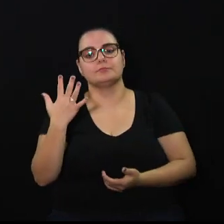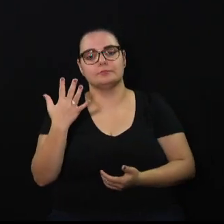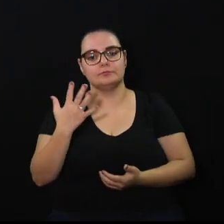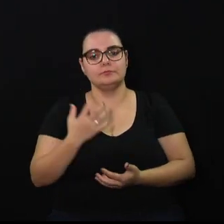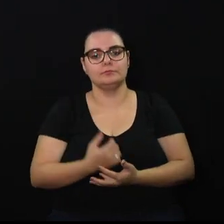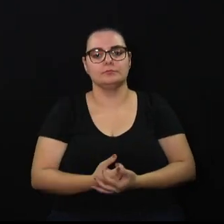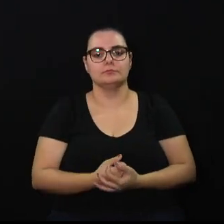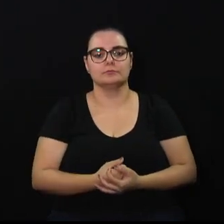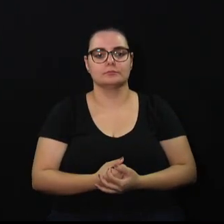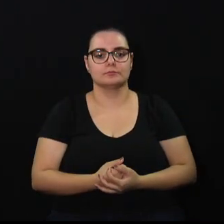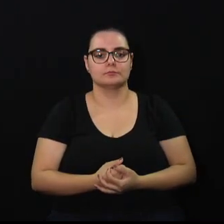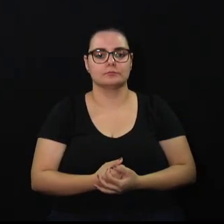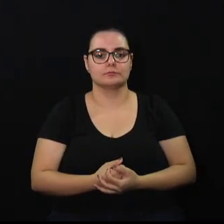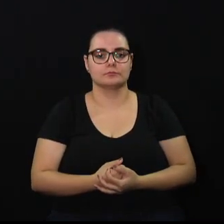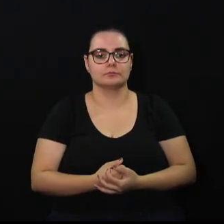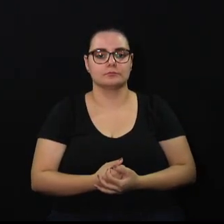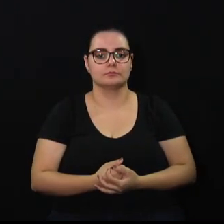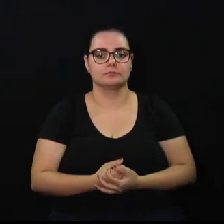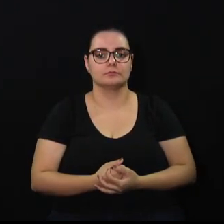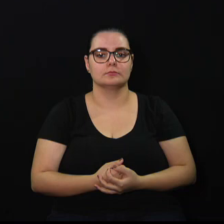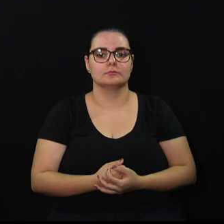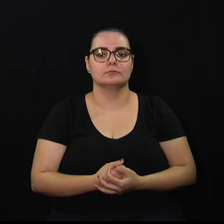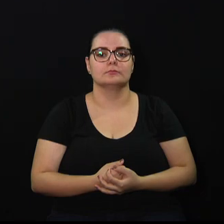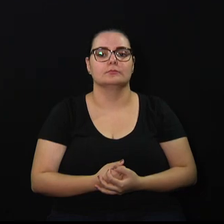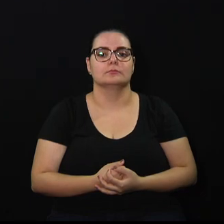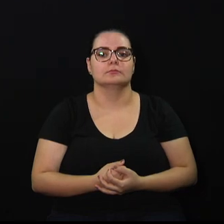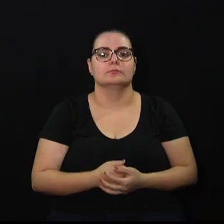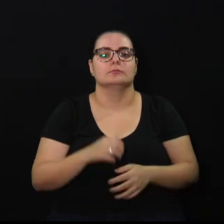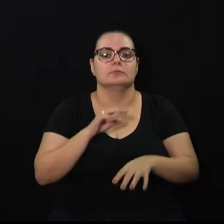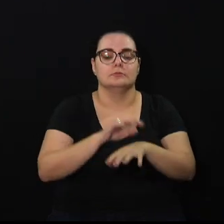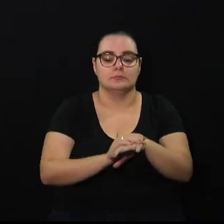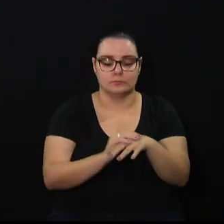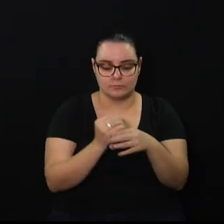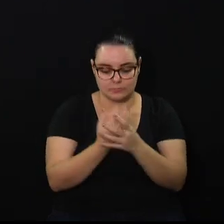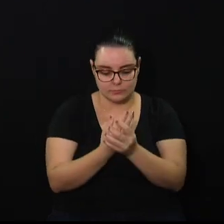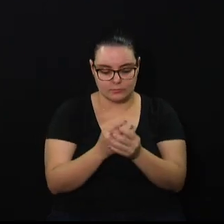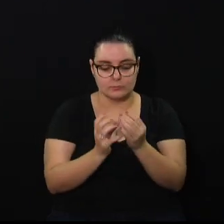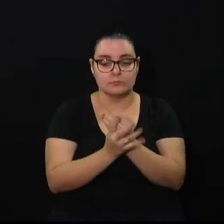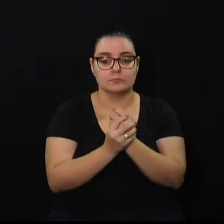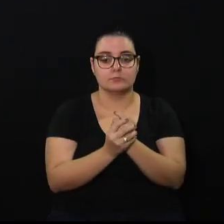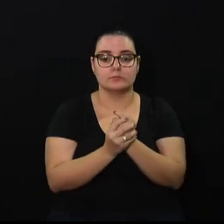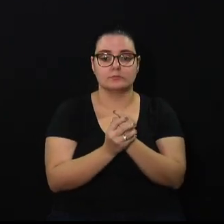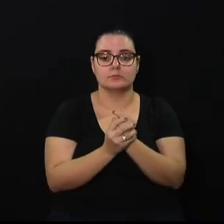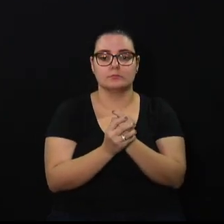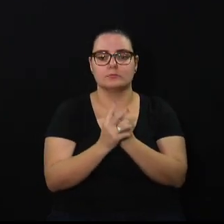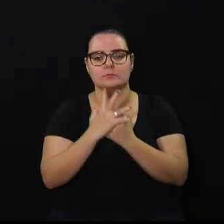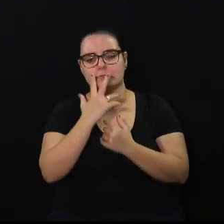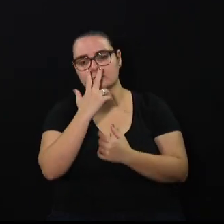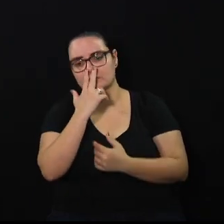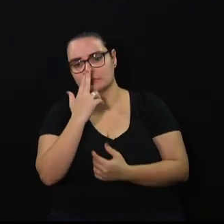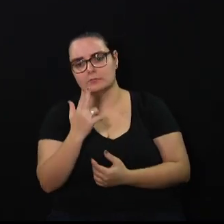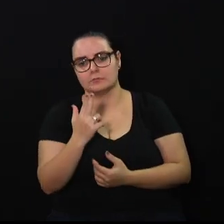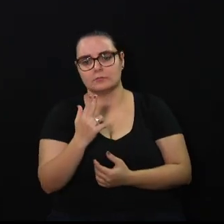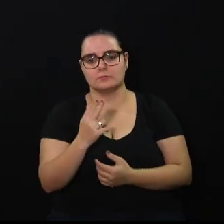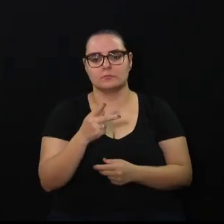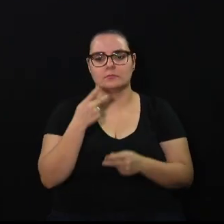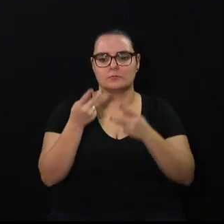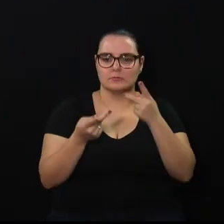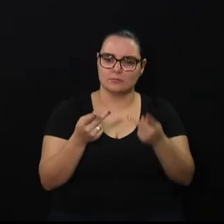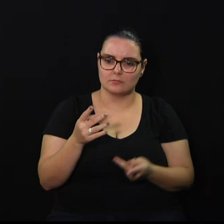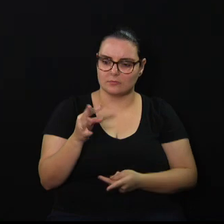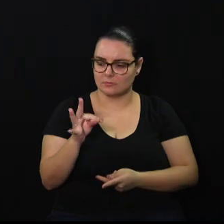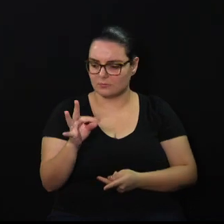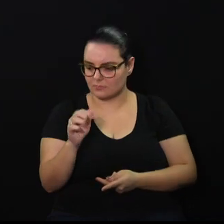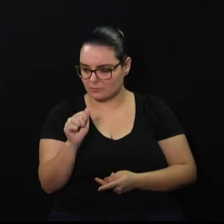energia a gente fala tá tatu que é o tato então parece que a gente está falando de coisas de tatu de